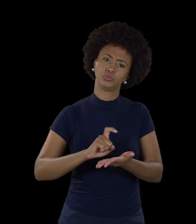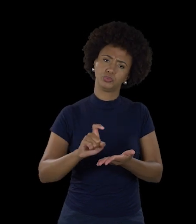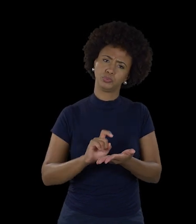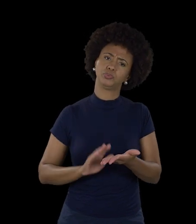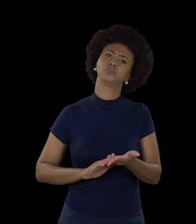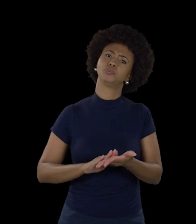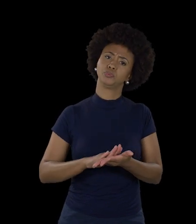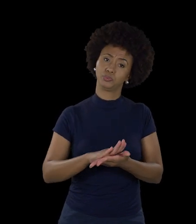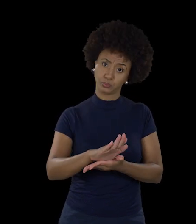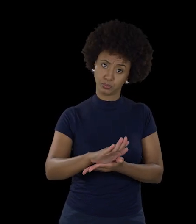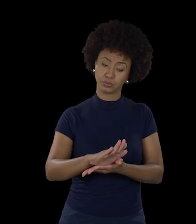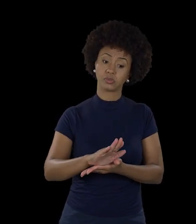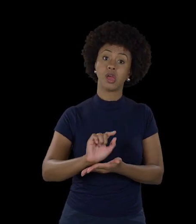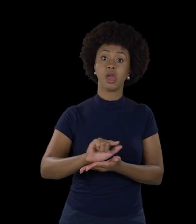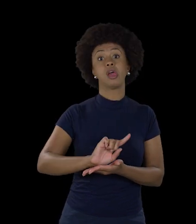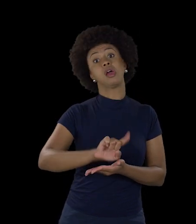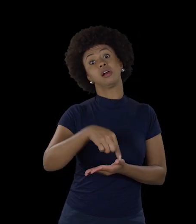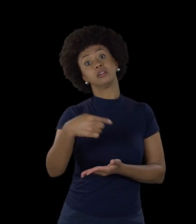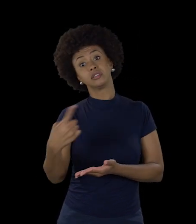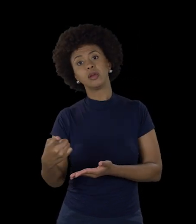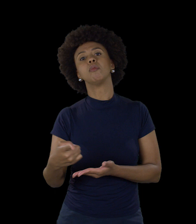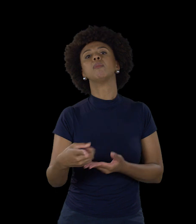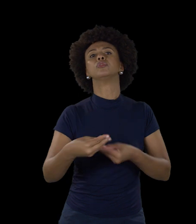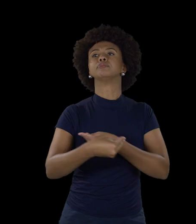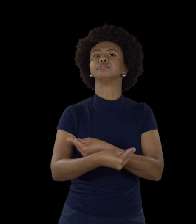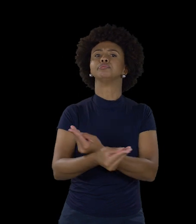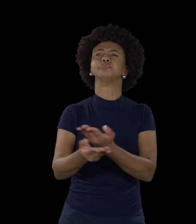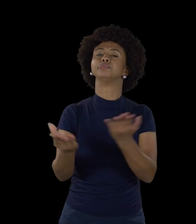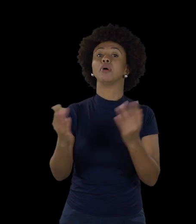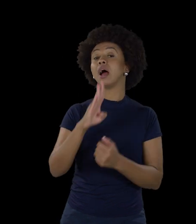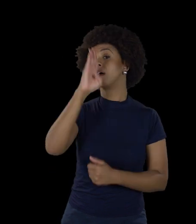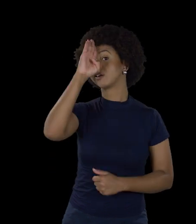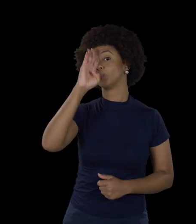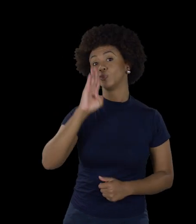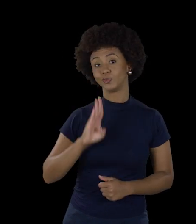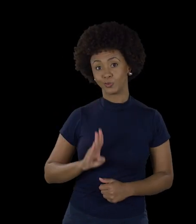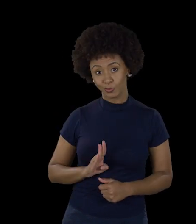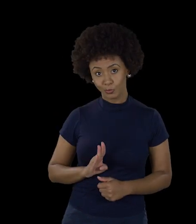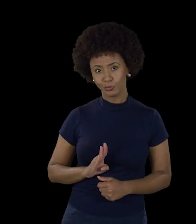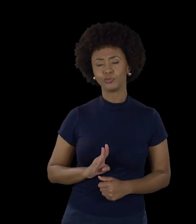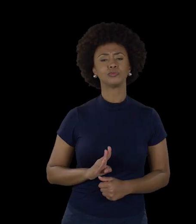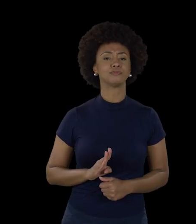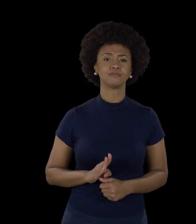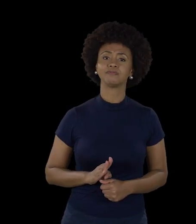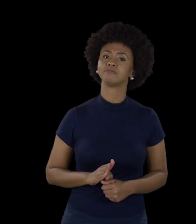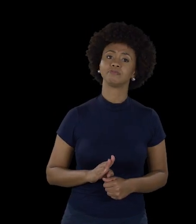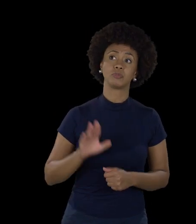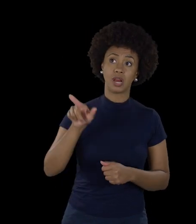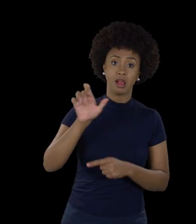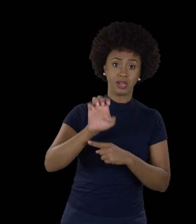da gráfica ele seguiu aí para uma distribuição gratuita para diversos locais pelo Espírito